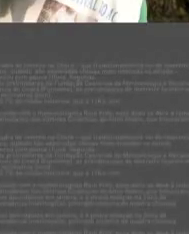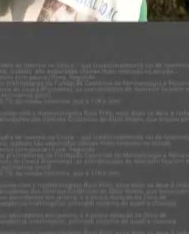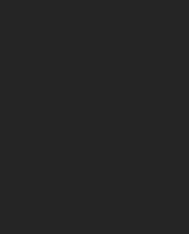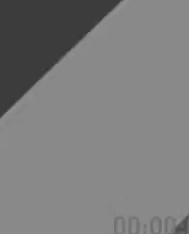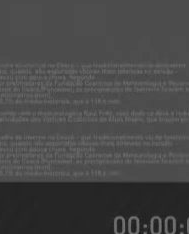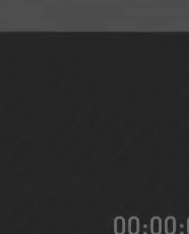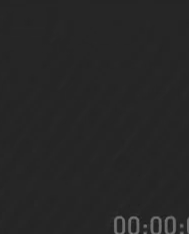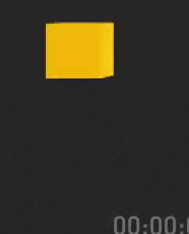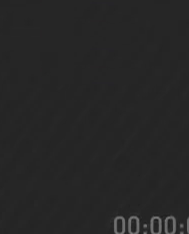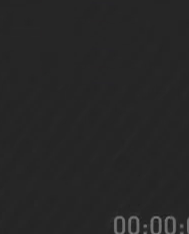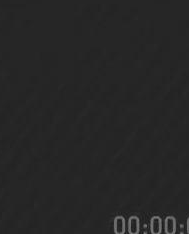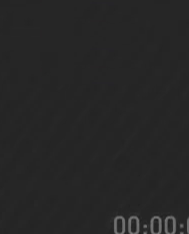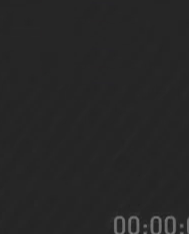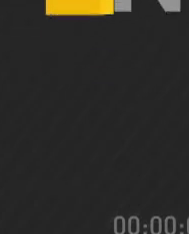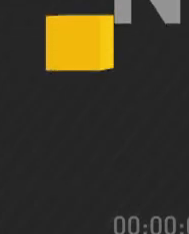ae